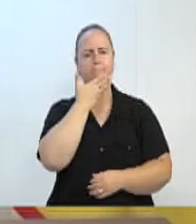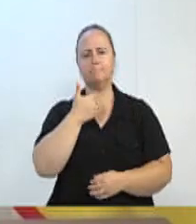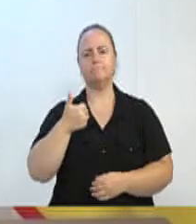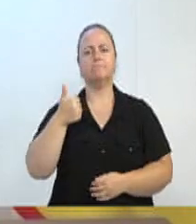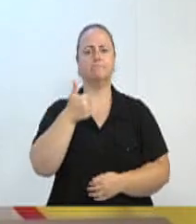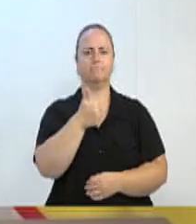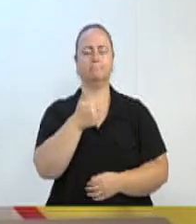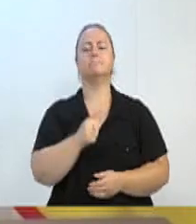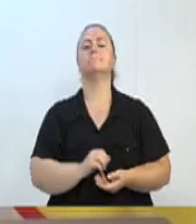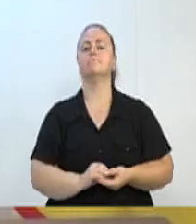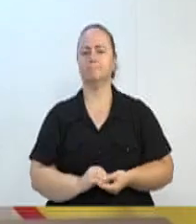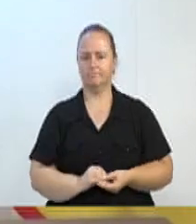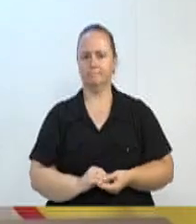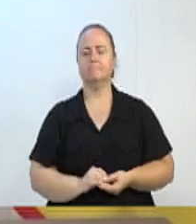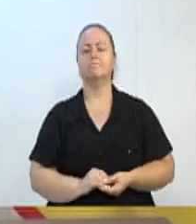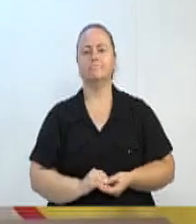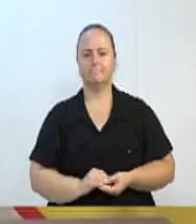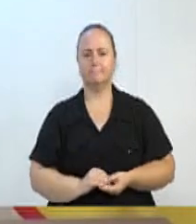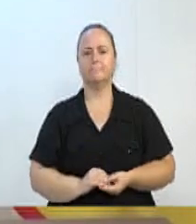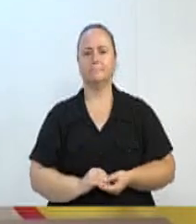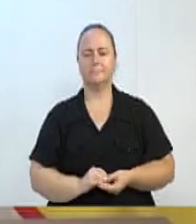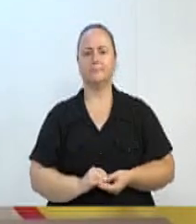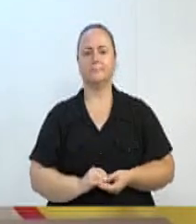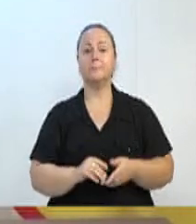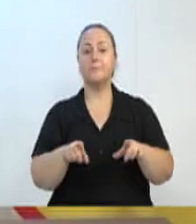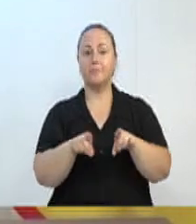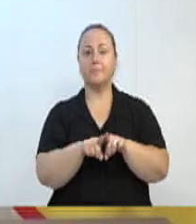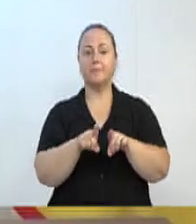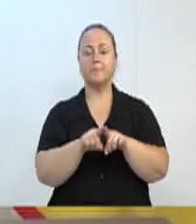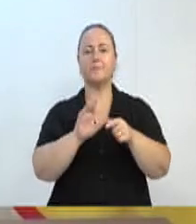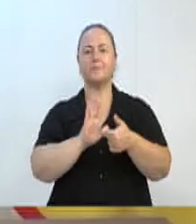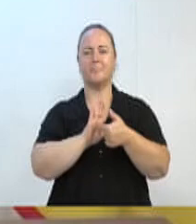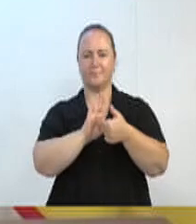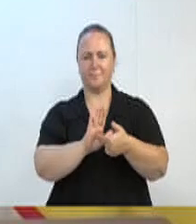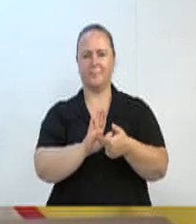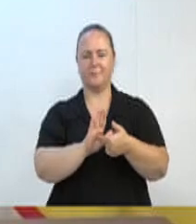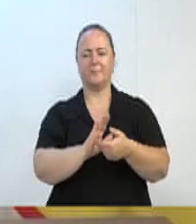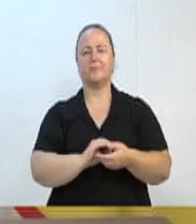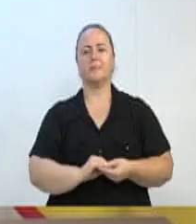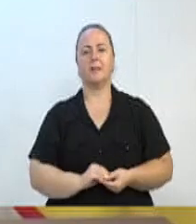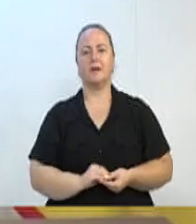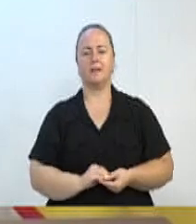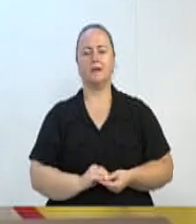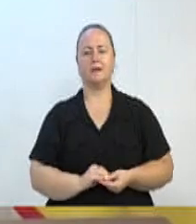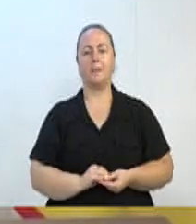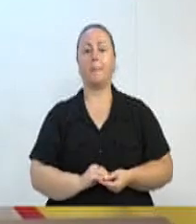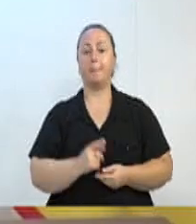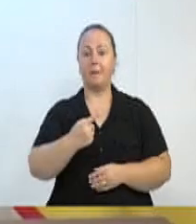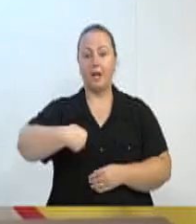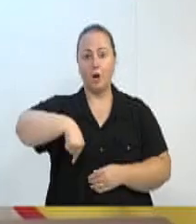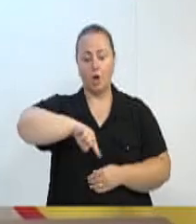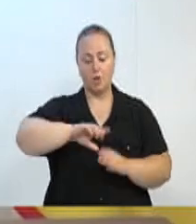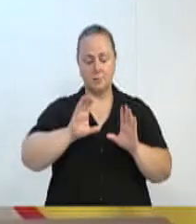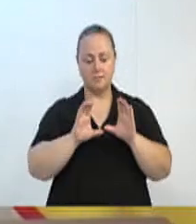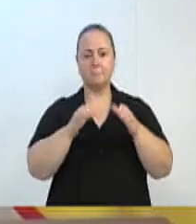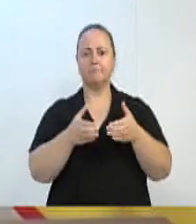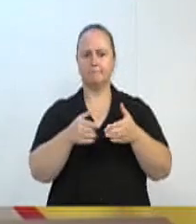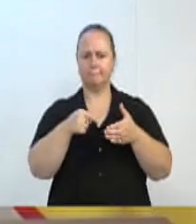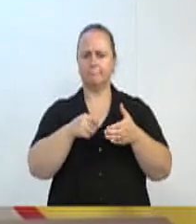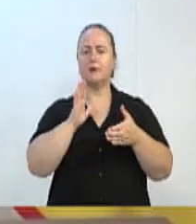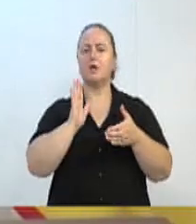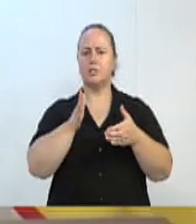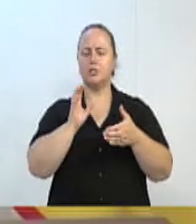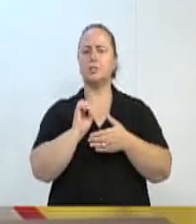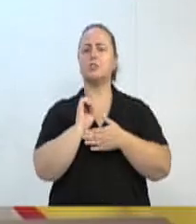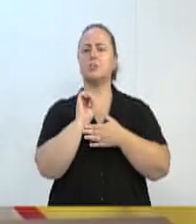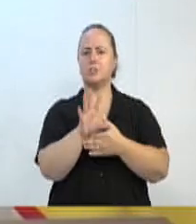e é isso que eu quero fazer queria também nesse sentido destacar uma ideia aqui enquanto comissão nós já enviamos mas